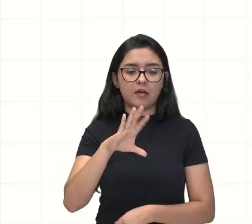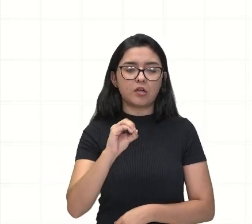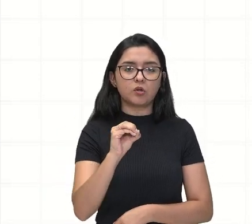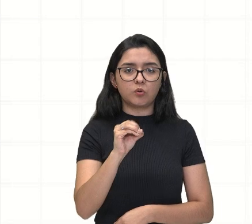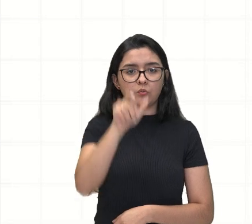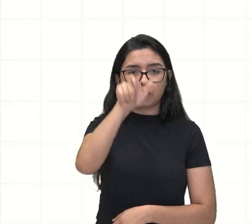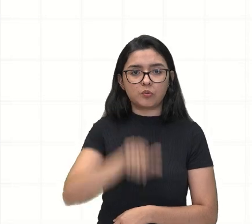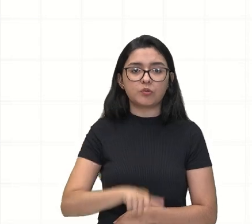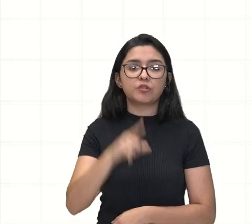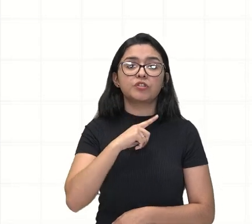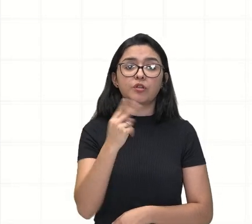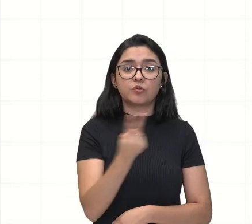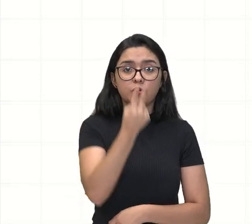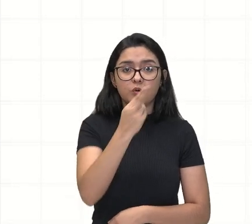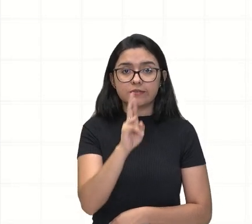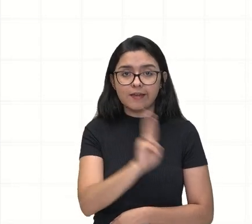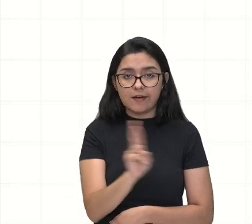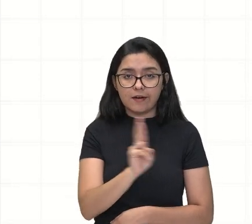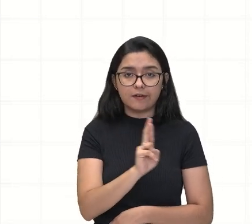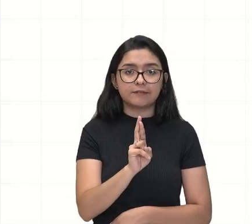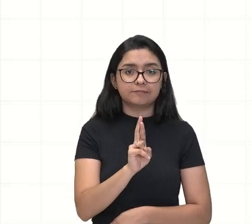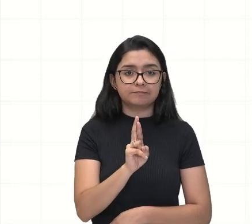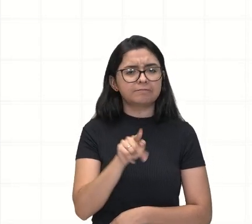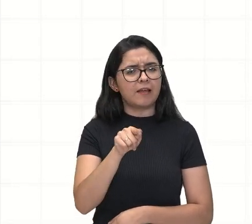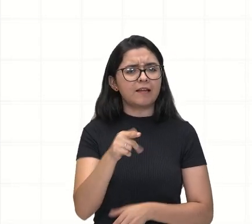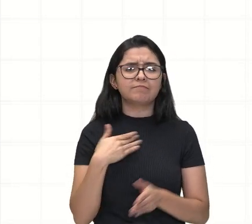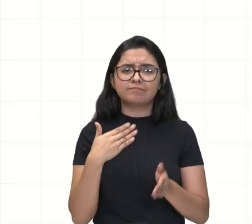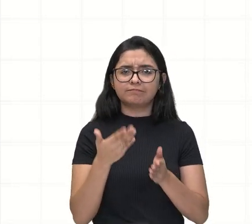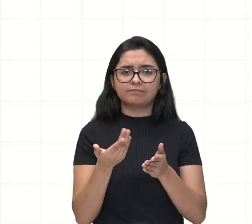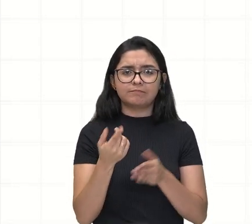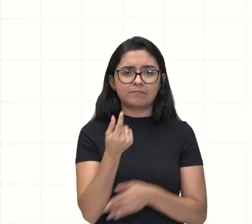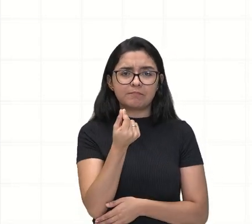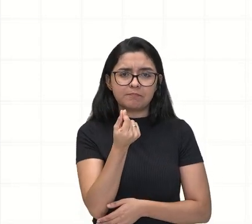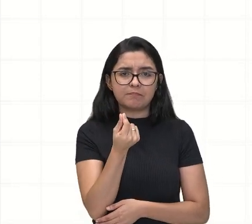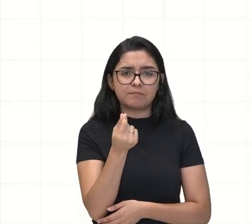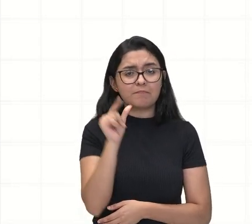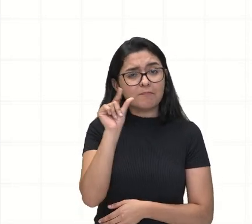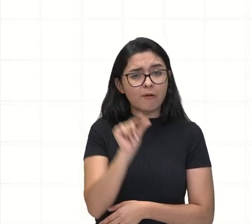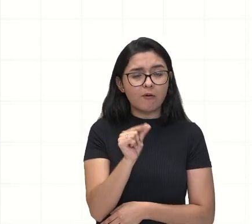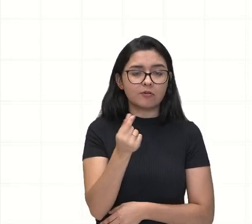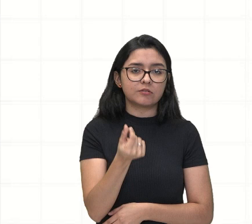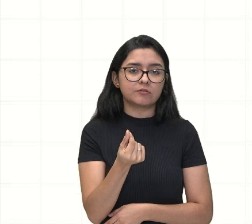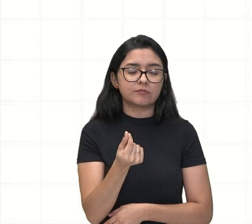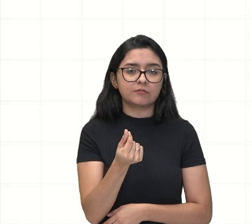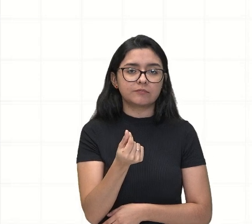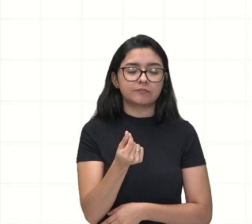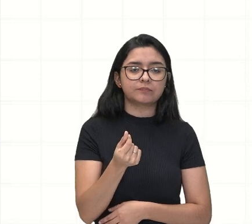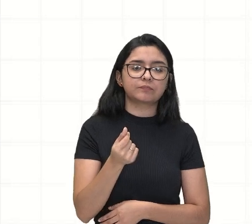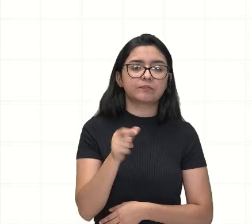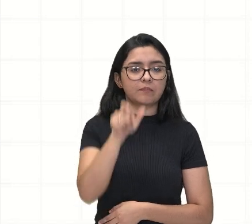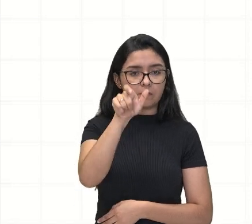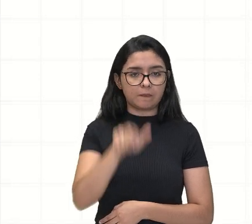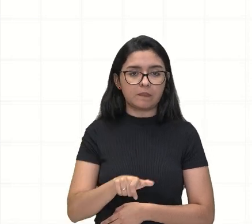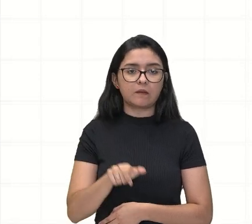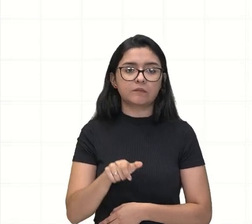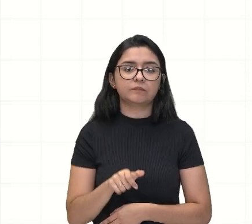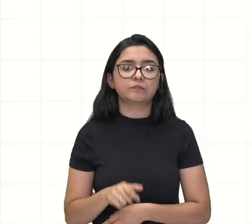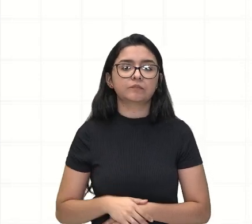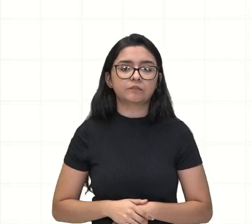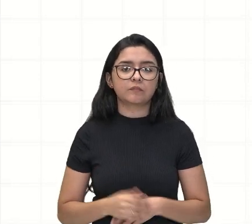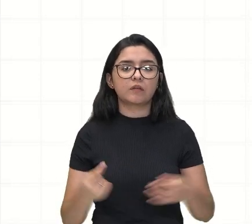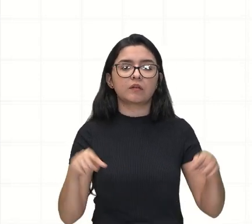tinha R$2. Mário tinha tão pouquinho, né? Mas enfim, a nossa questão é o que o Mário tinha. E o